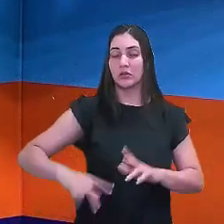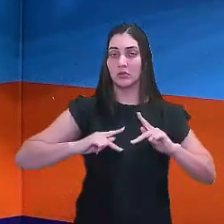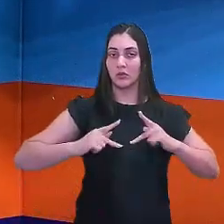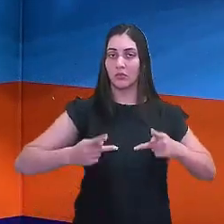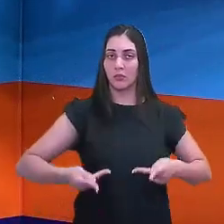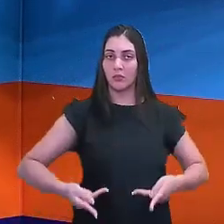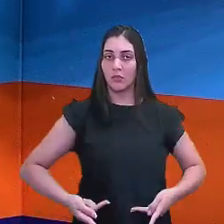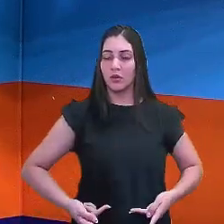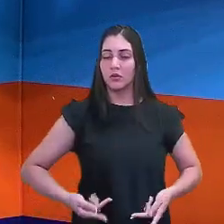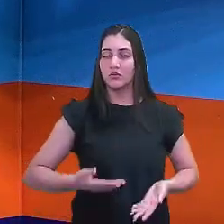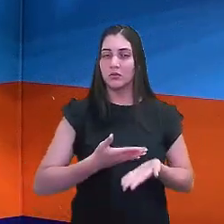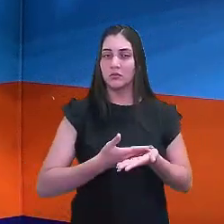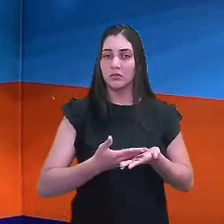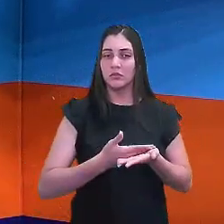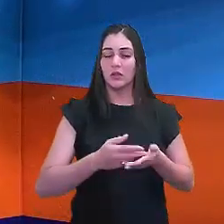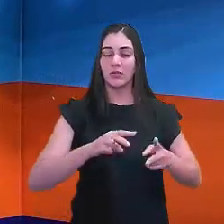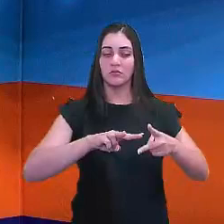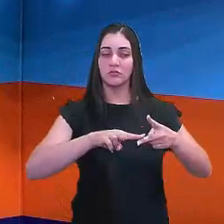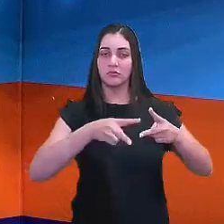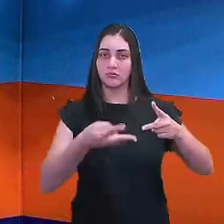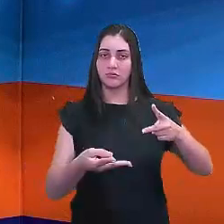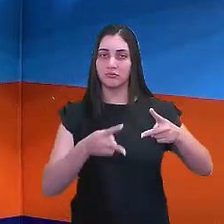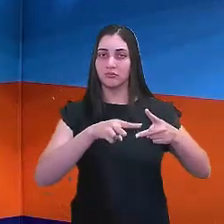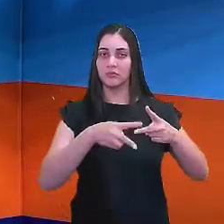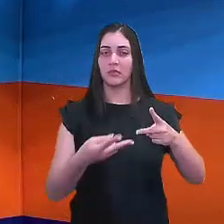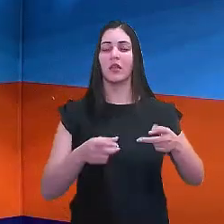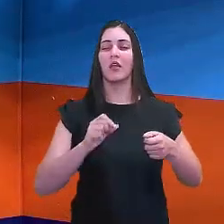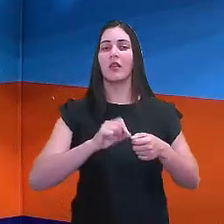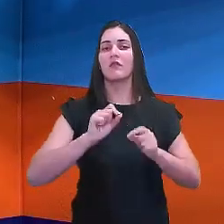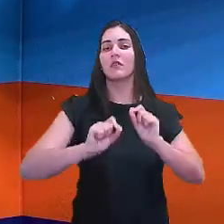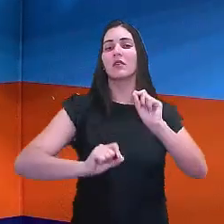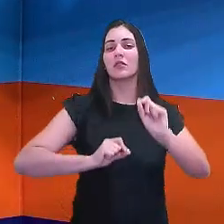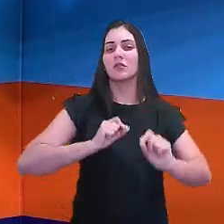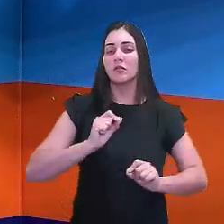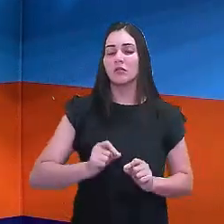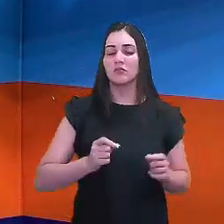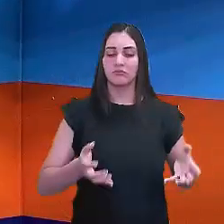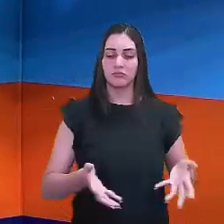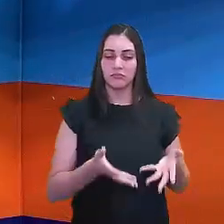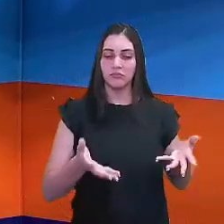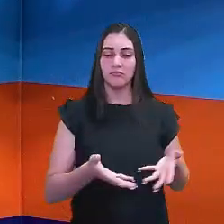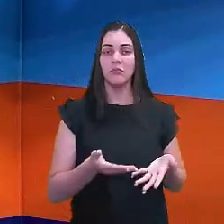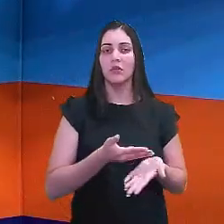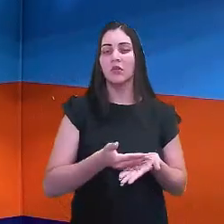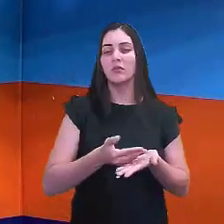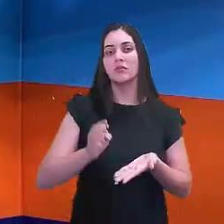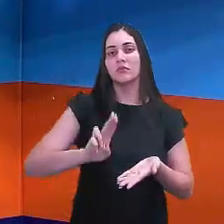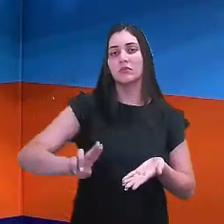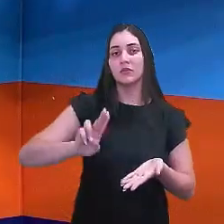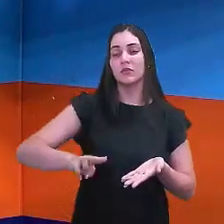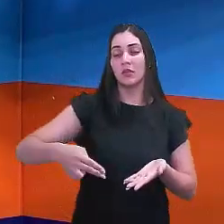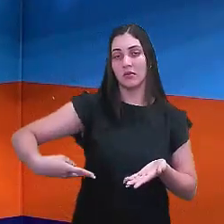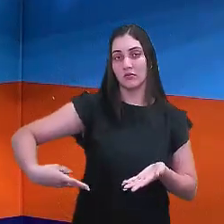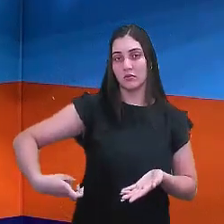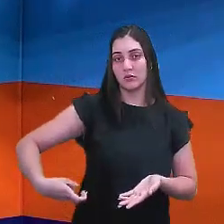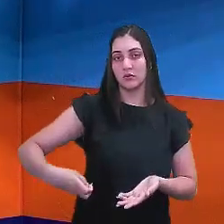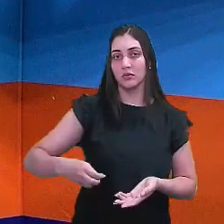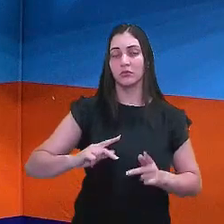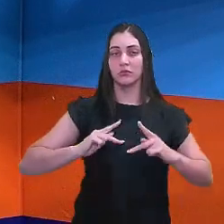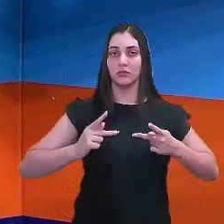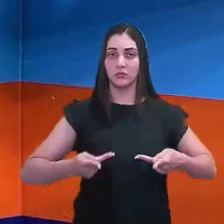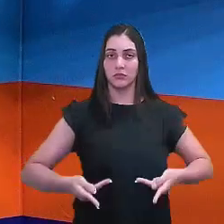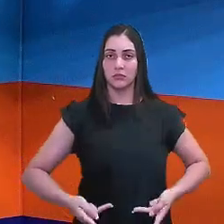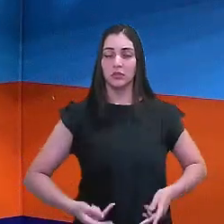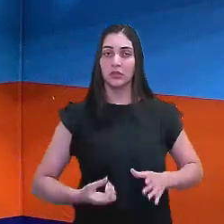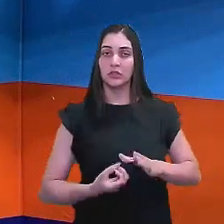E aí, gente, é feito toda aquela purificação, toda aquela coisa toda, e está apto para ser usado insulina humana produzida